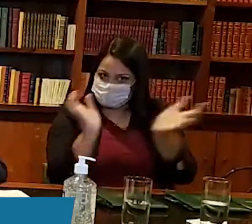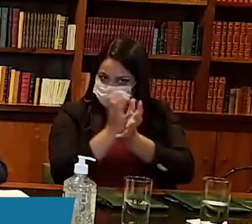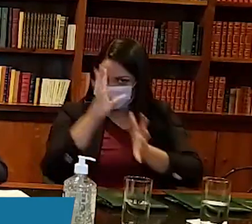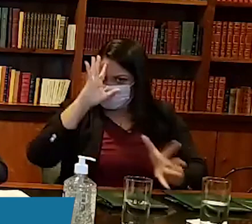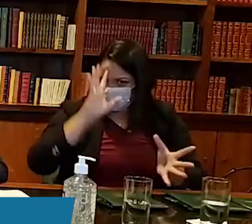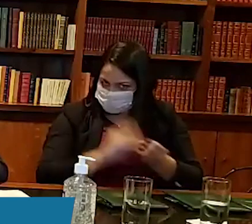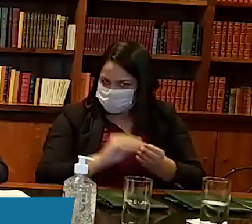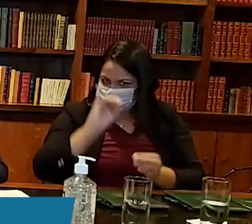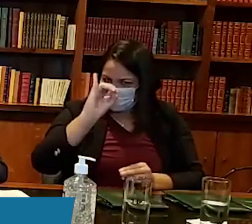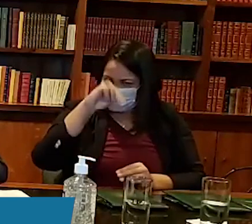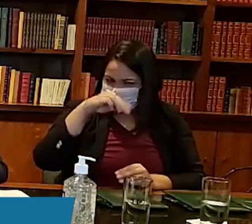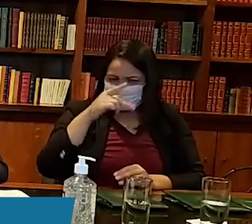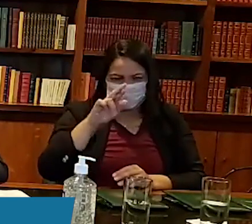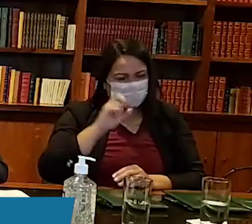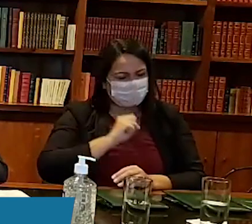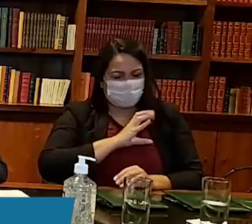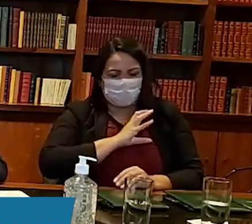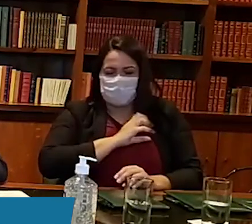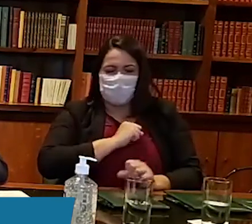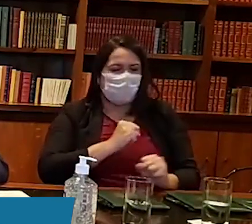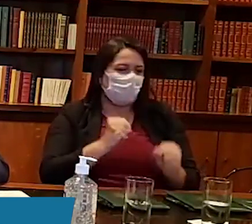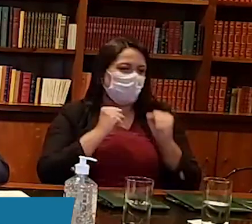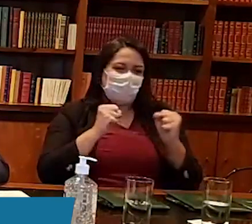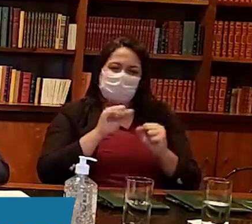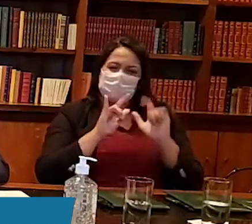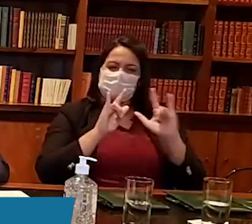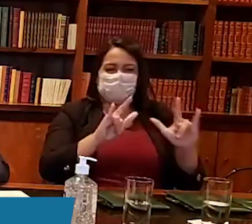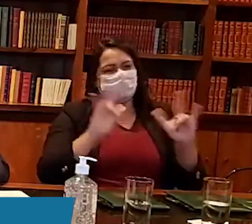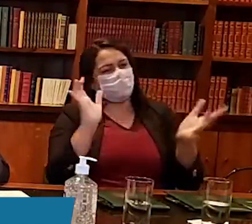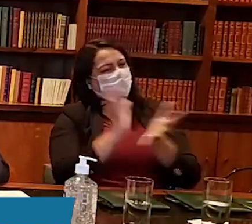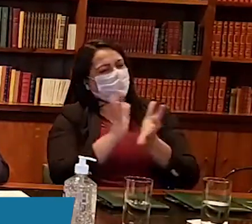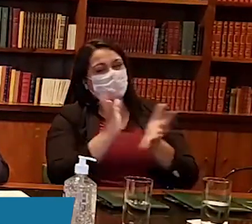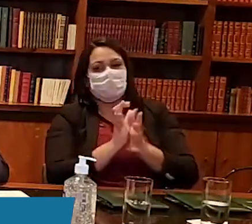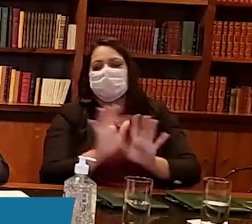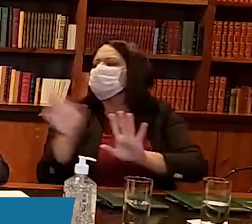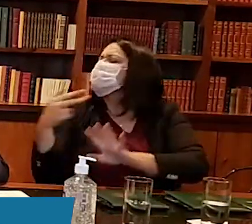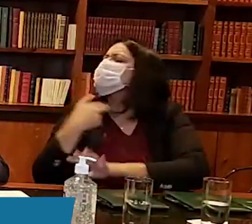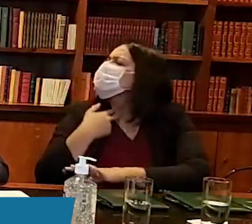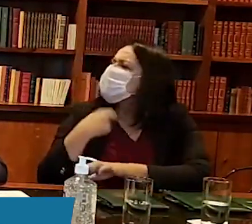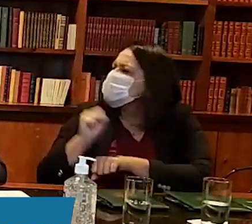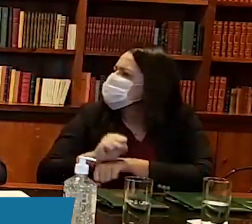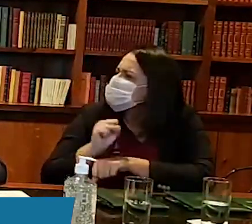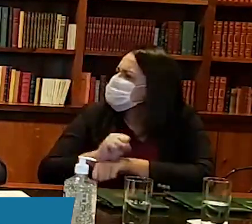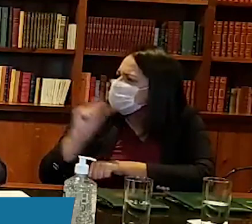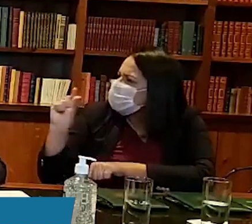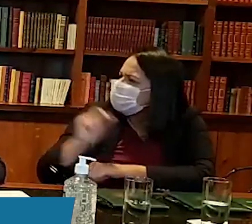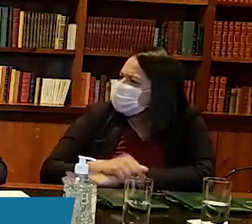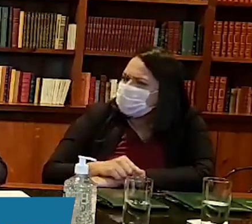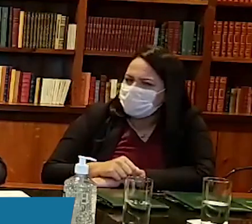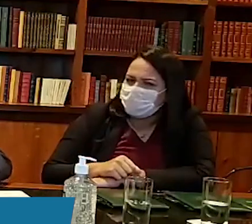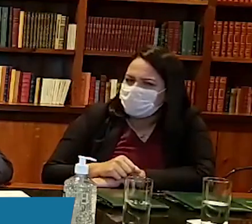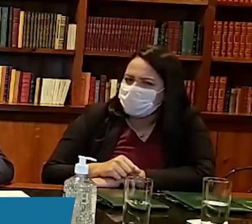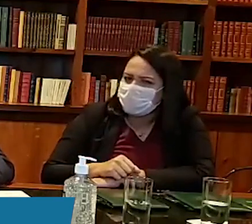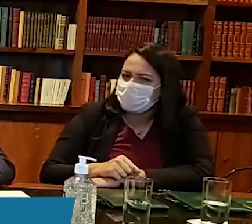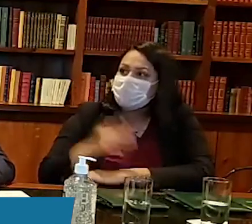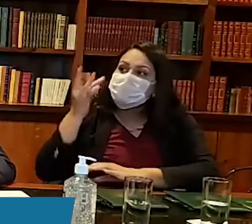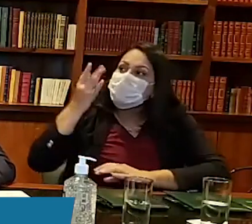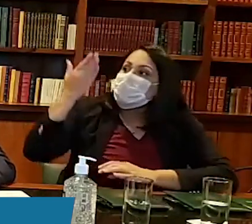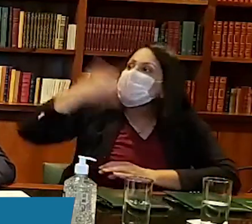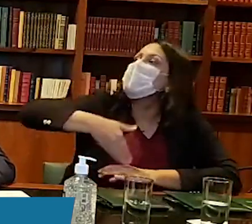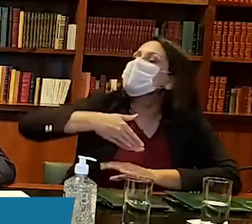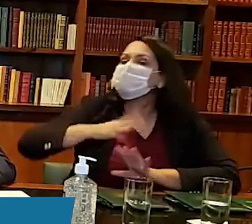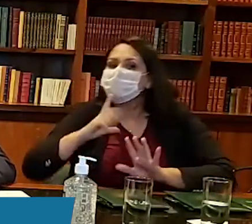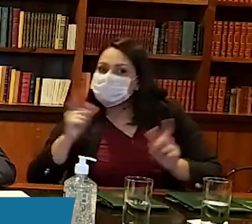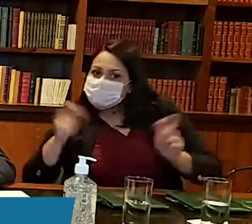que você sabe que eu sou apaixonado por ela do fundo do coração, se não podia esperar a comprovação